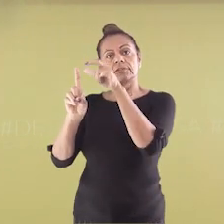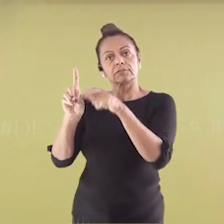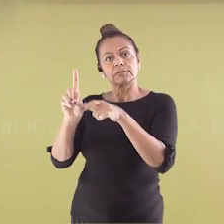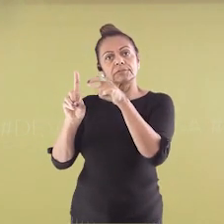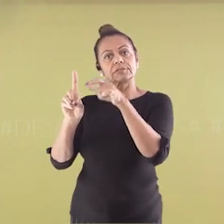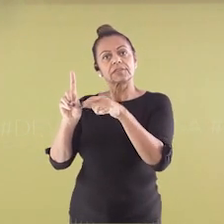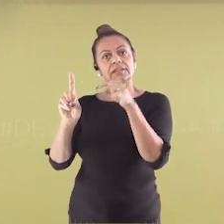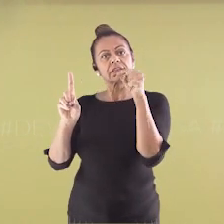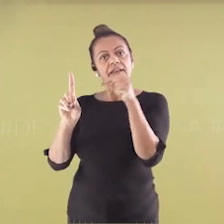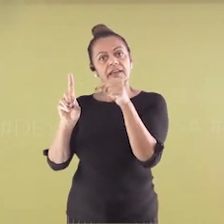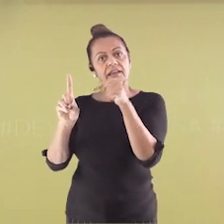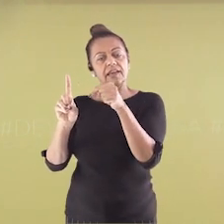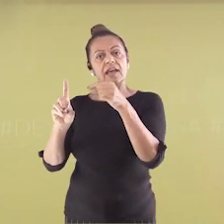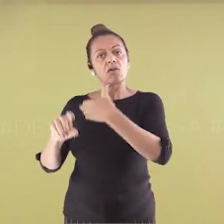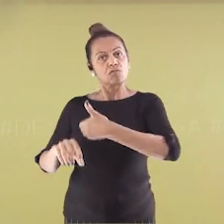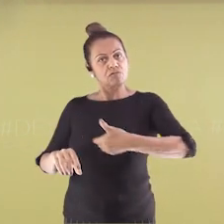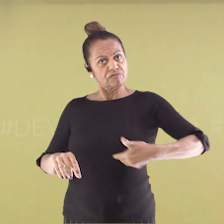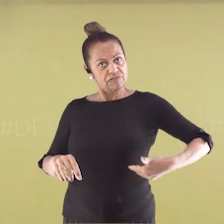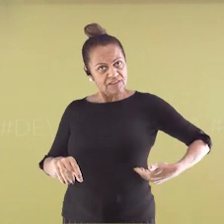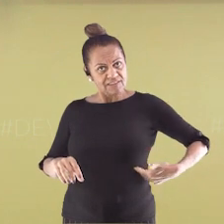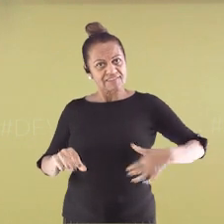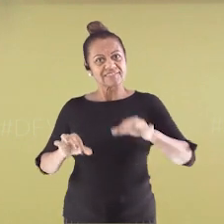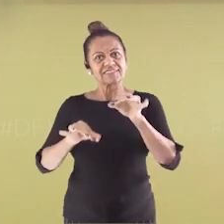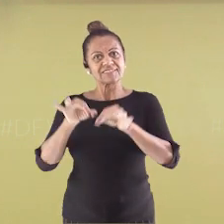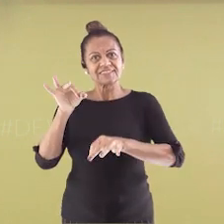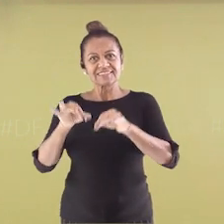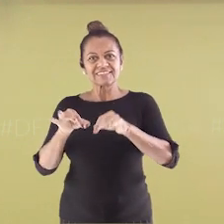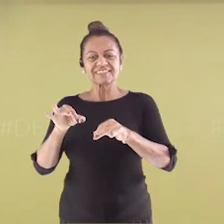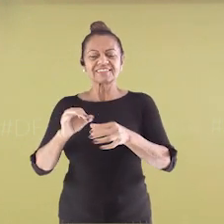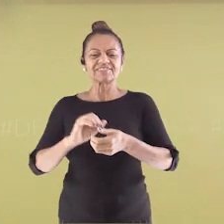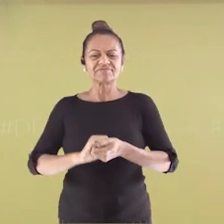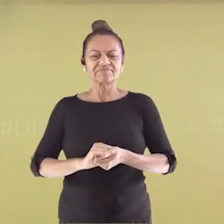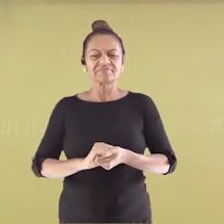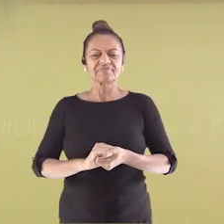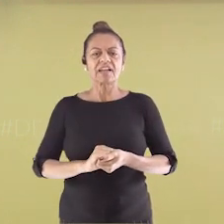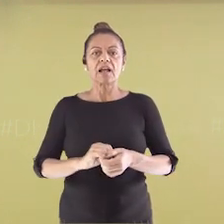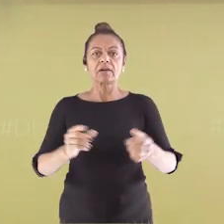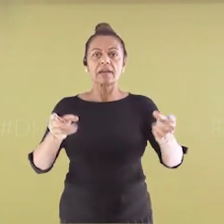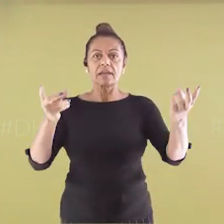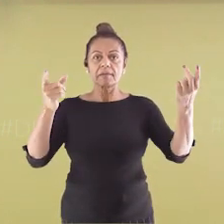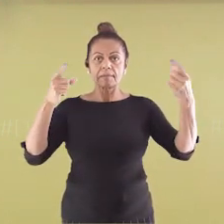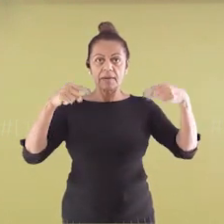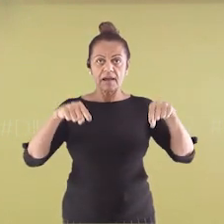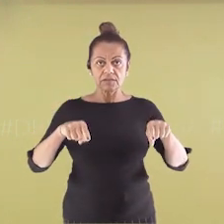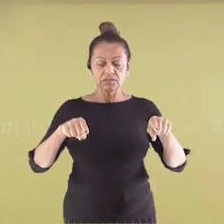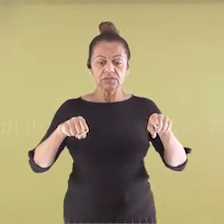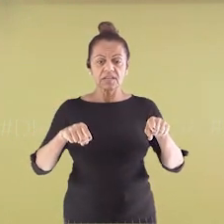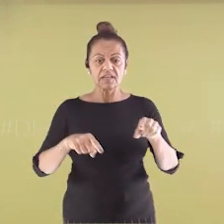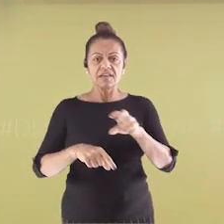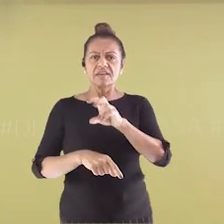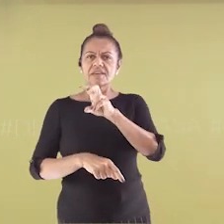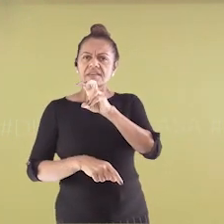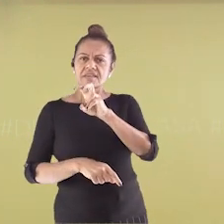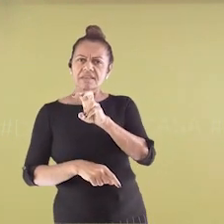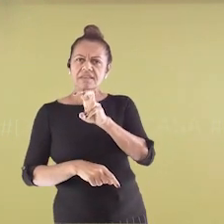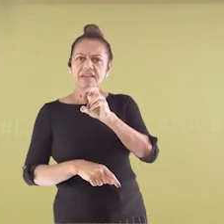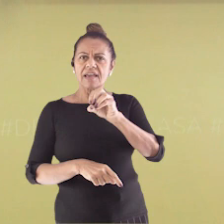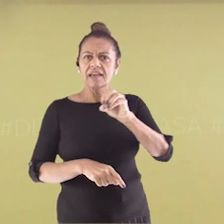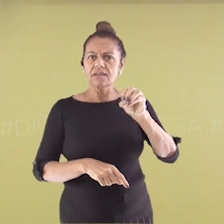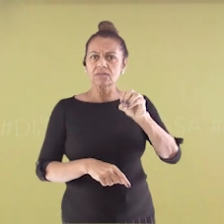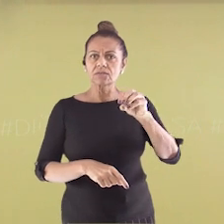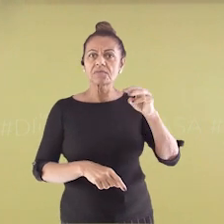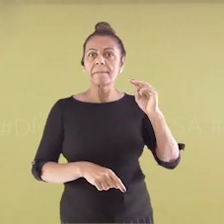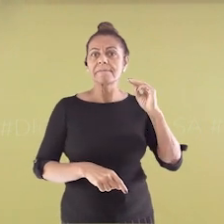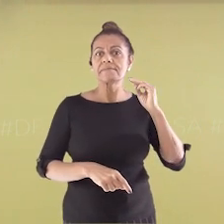são os sujeitos dessa primeira oração. Agora aqui nós temos essa, 500 milhões deixados em bancos. O que